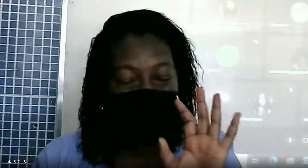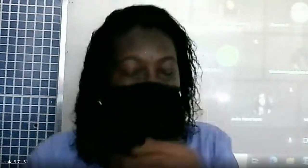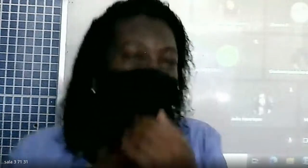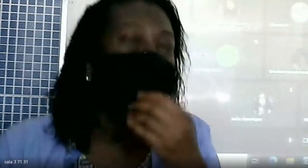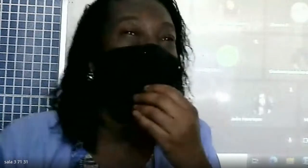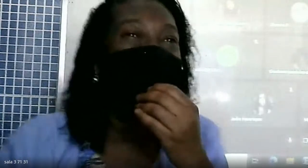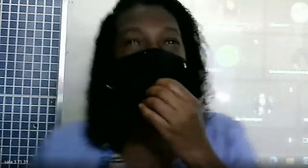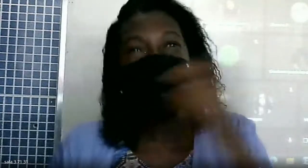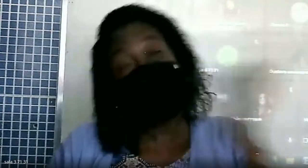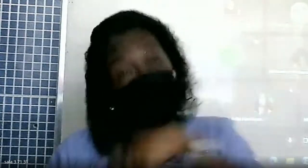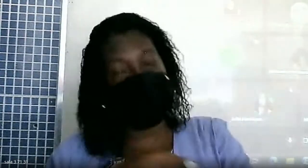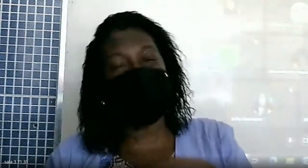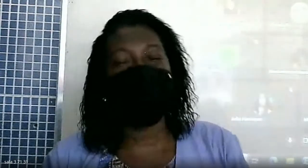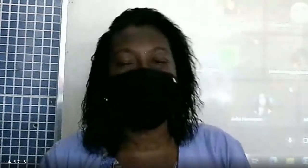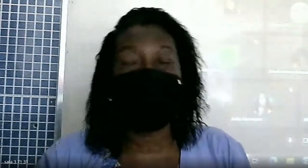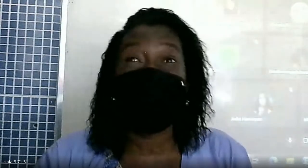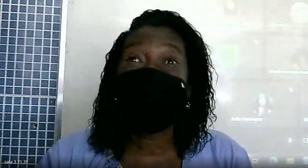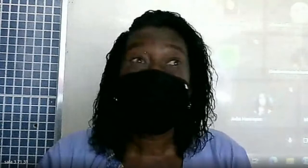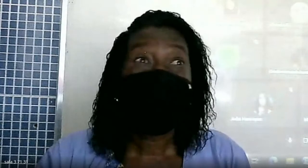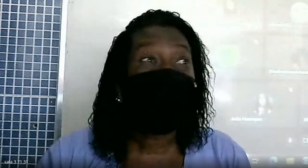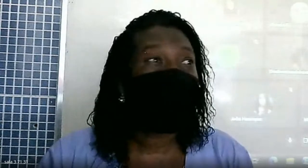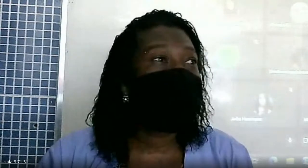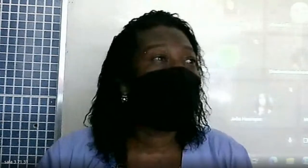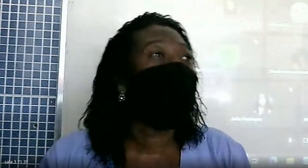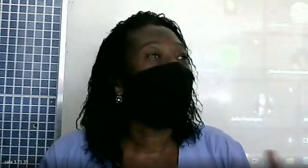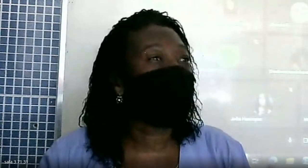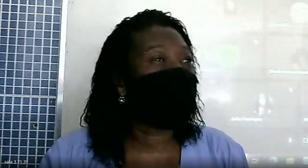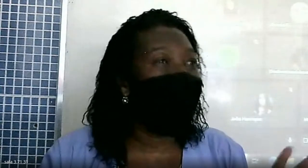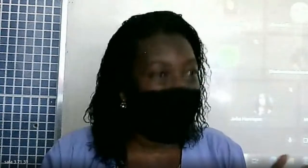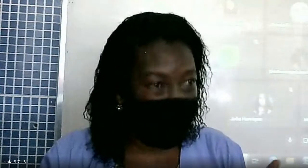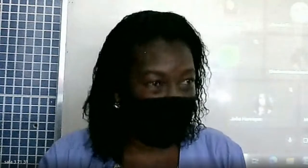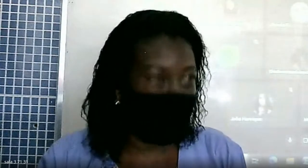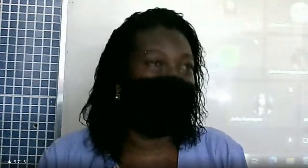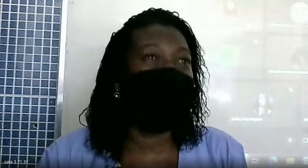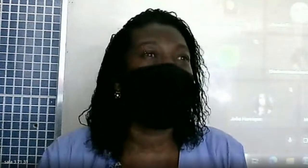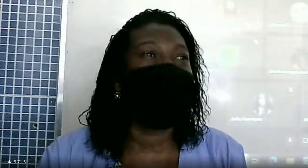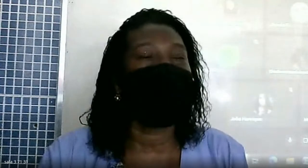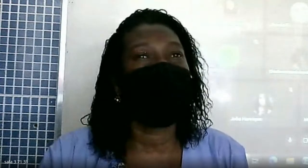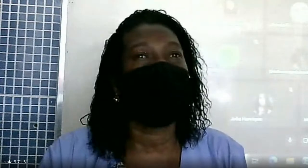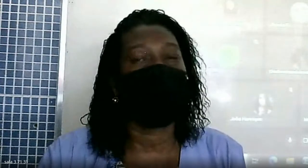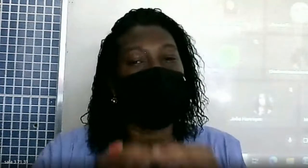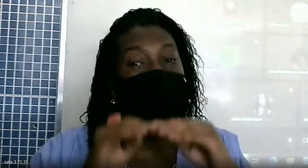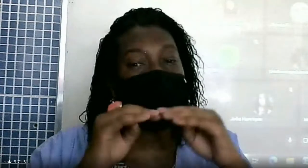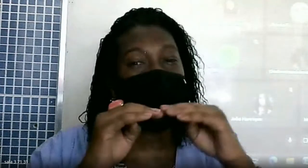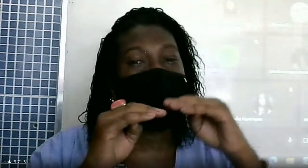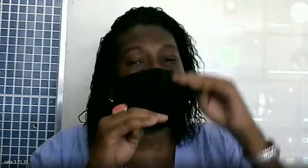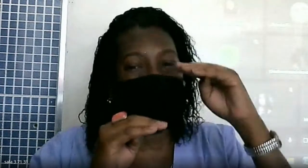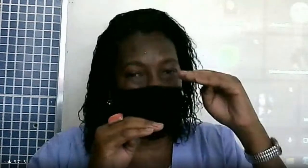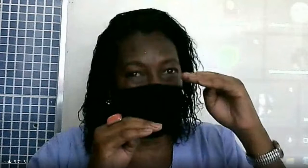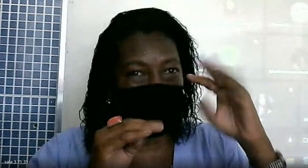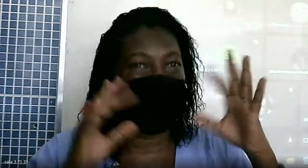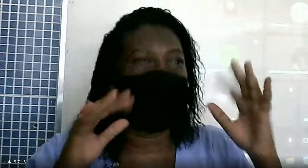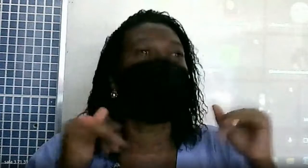menos meu irmão, um dos meus irmãos, né? Então, o Charme, ele é mais assim, tem um nível